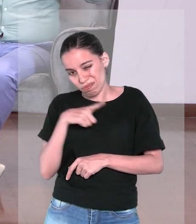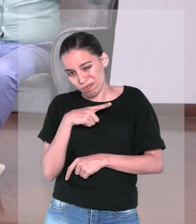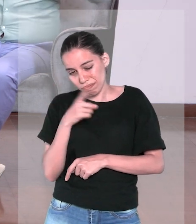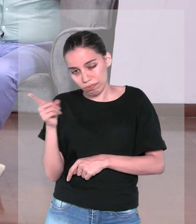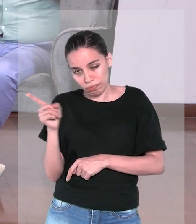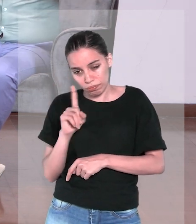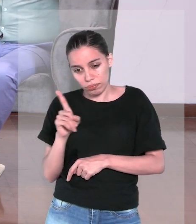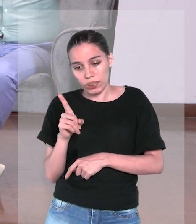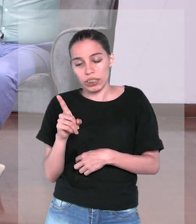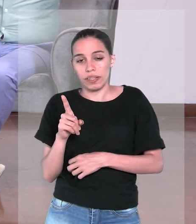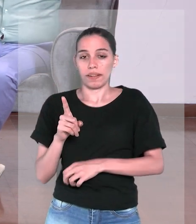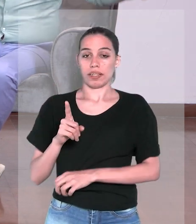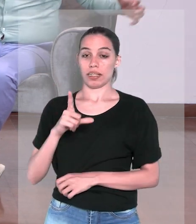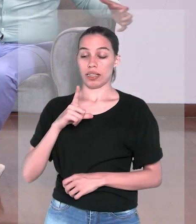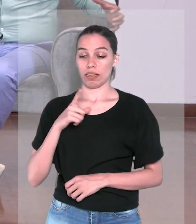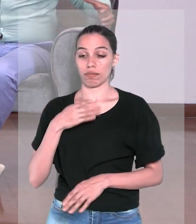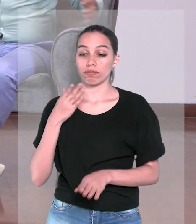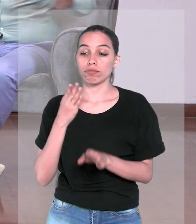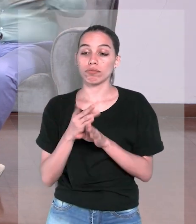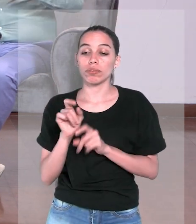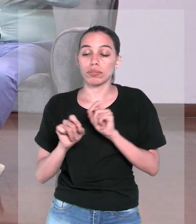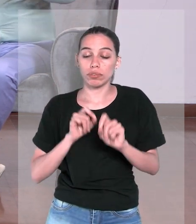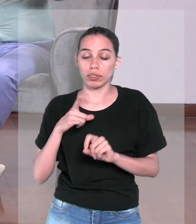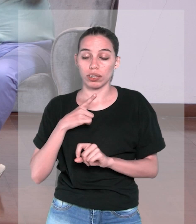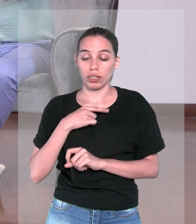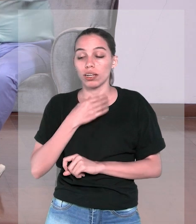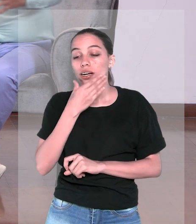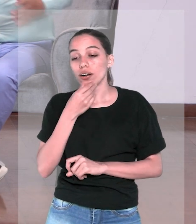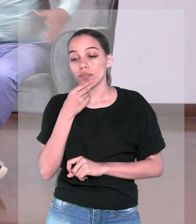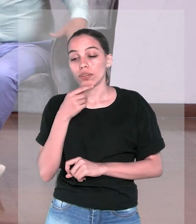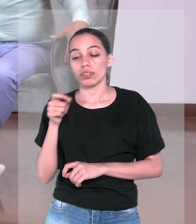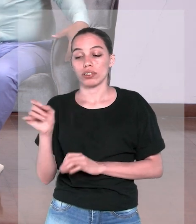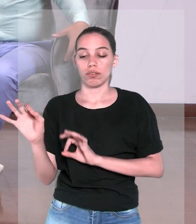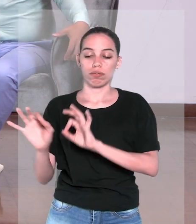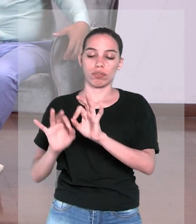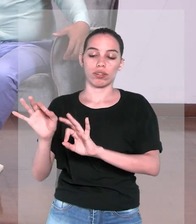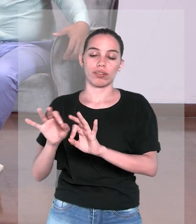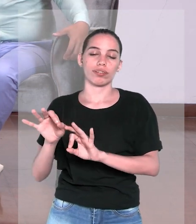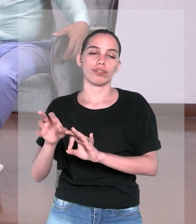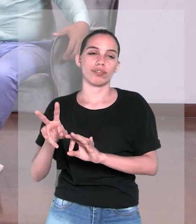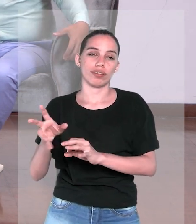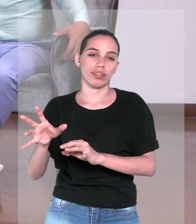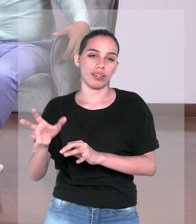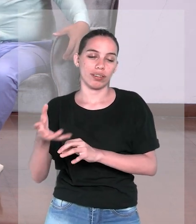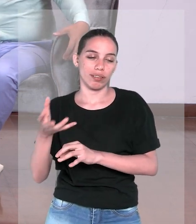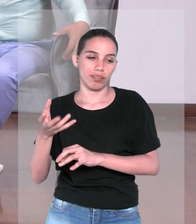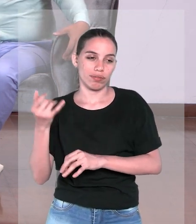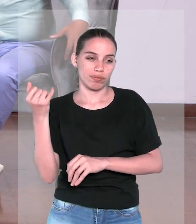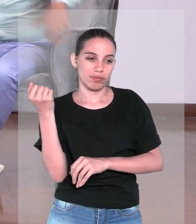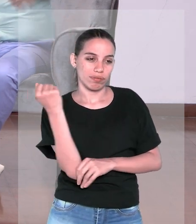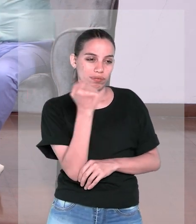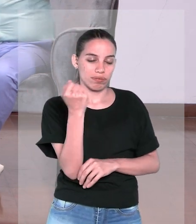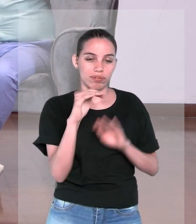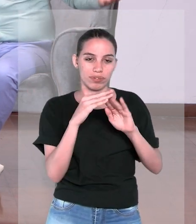desde meninos que planejam ataques às escolas, como você vai encontrar, por exemplo, jogadores de futebol que